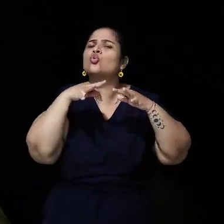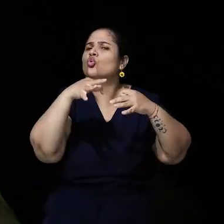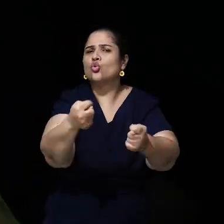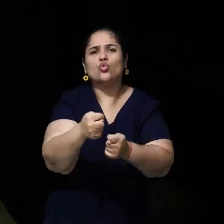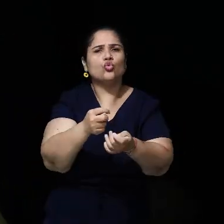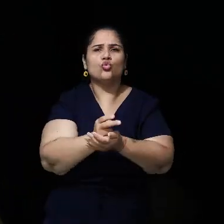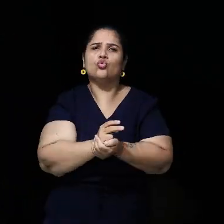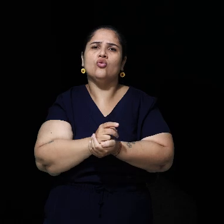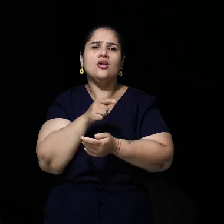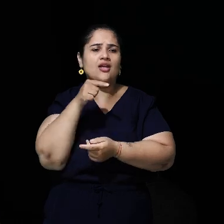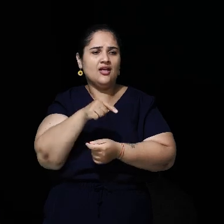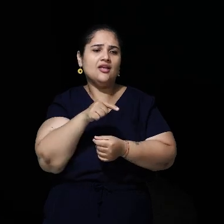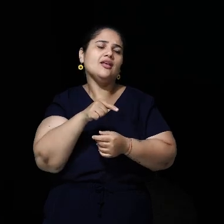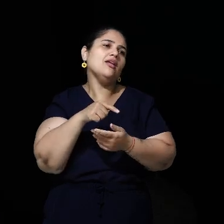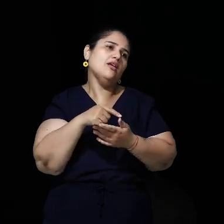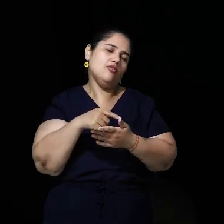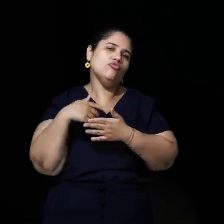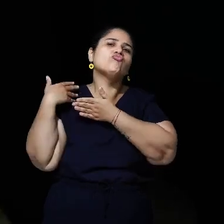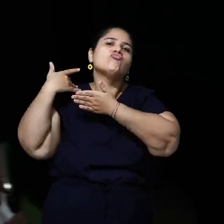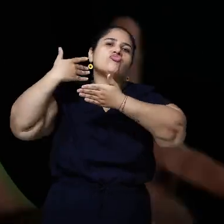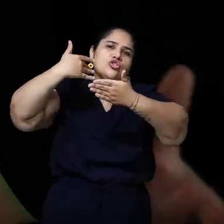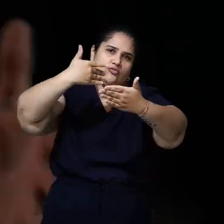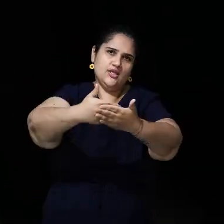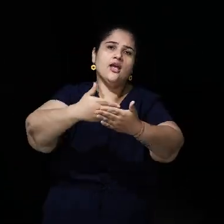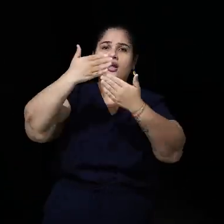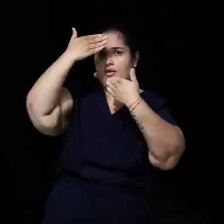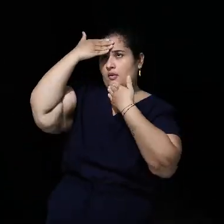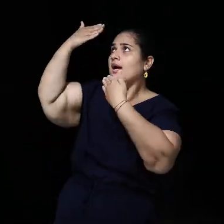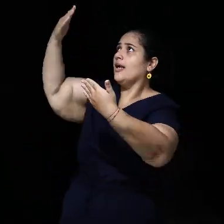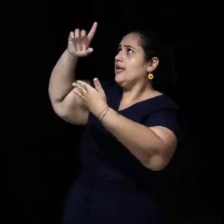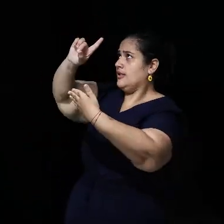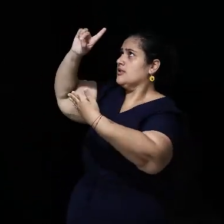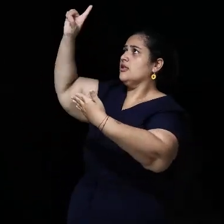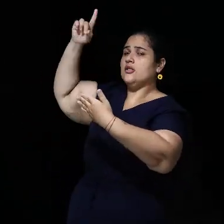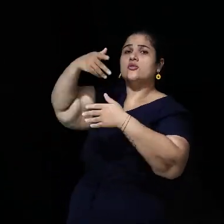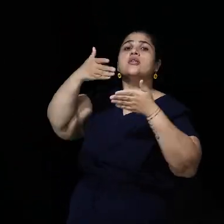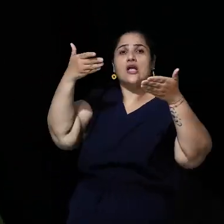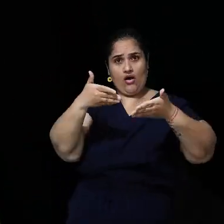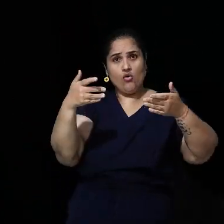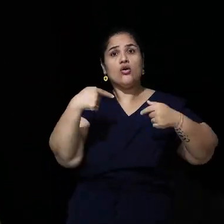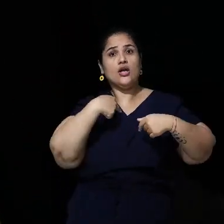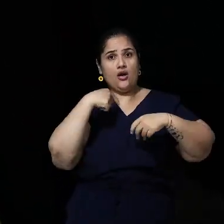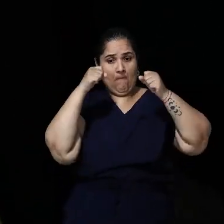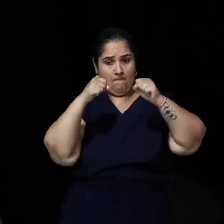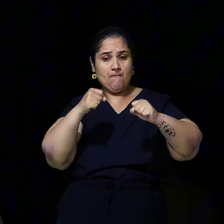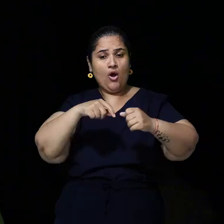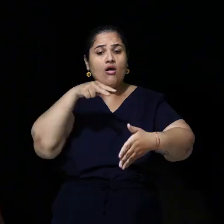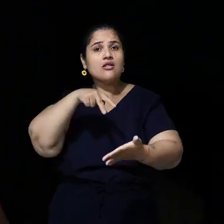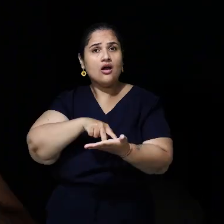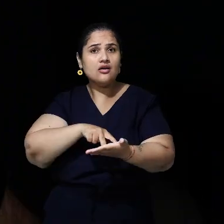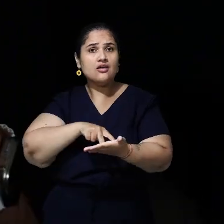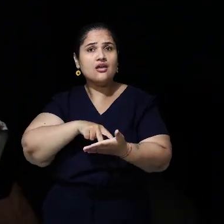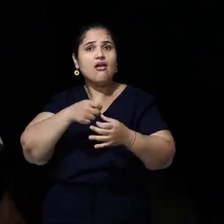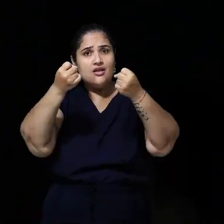Deus de certa parte, porque hoje eu posso estar aqui falando para pessoas que provavelmente